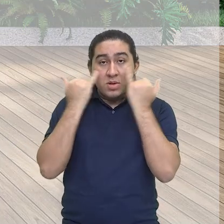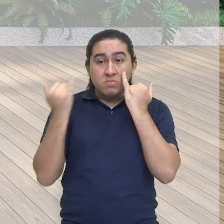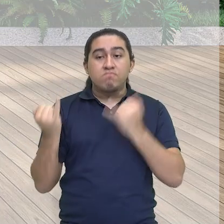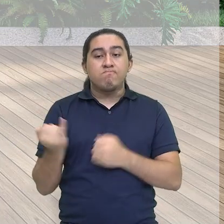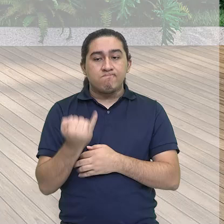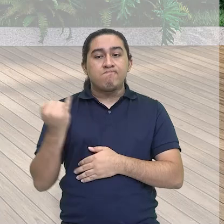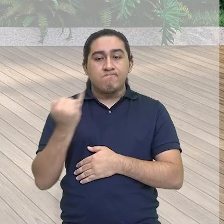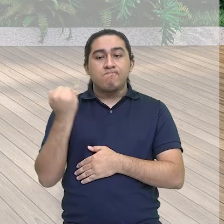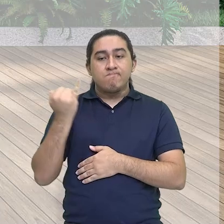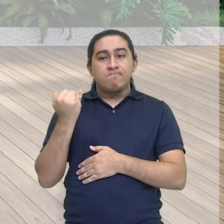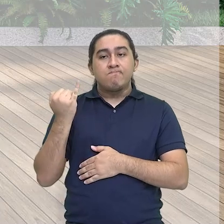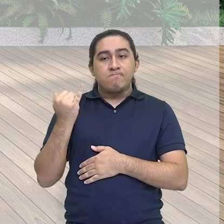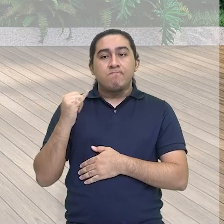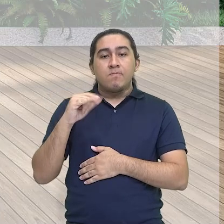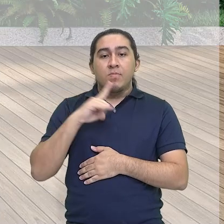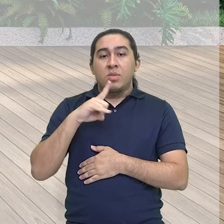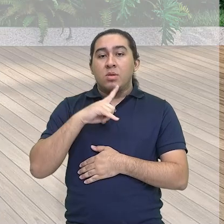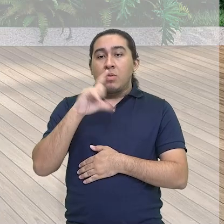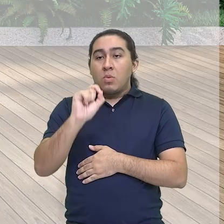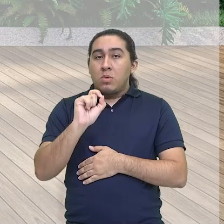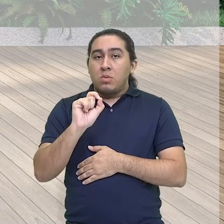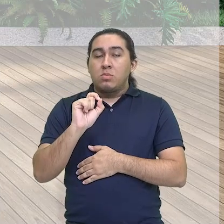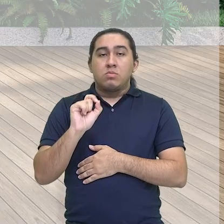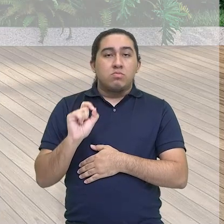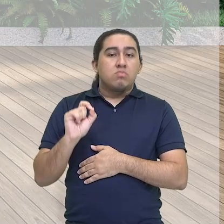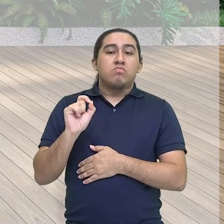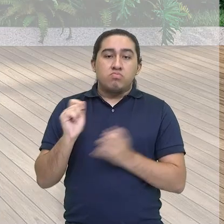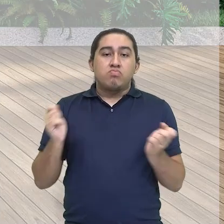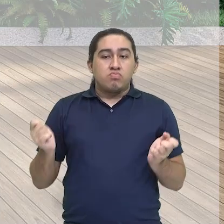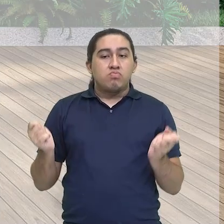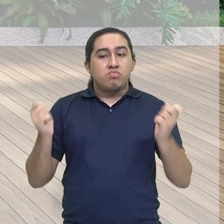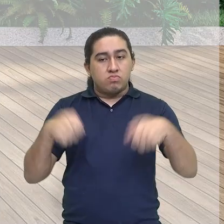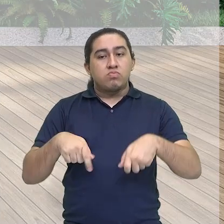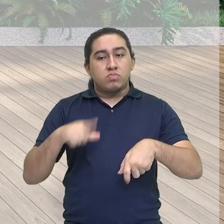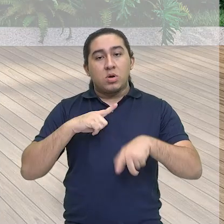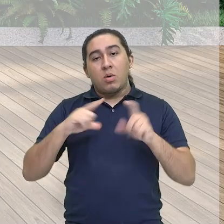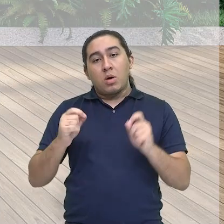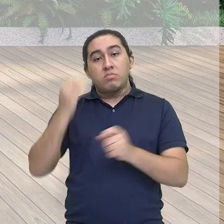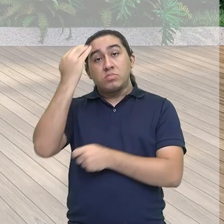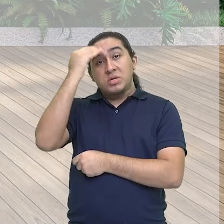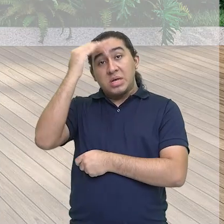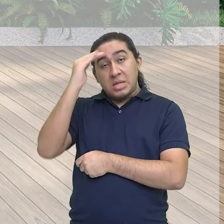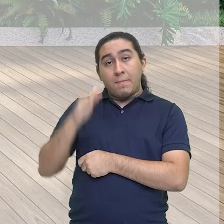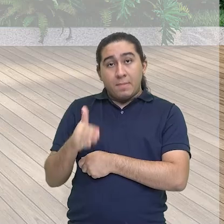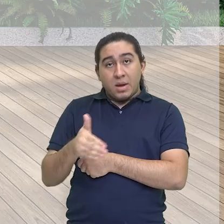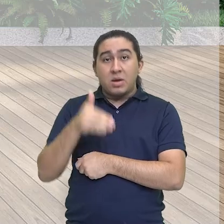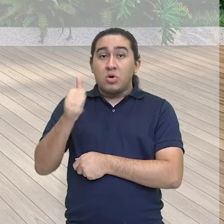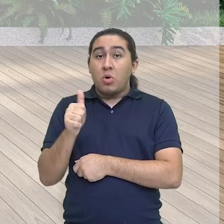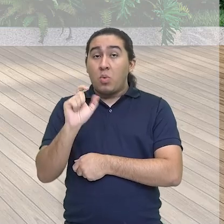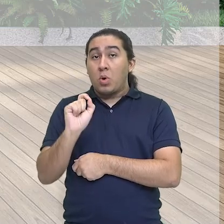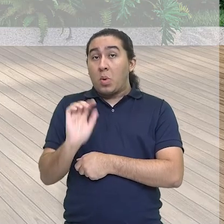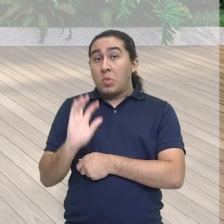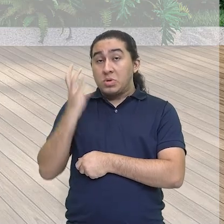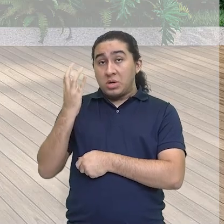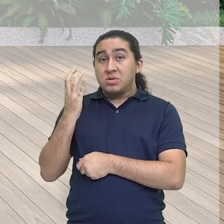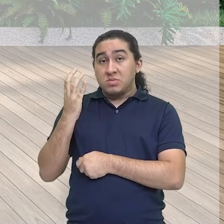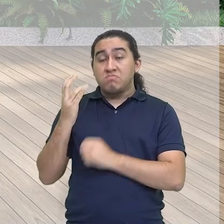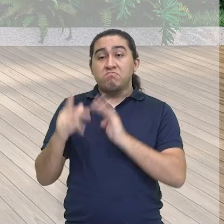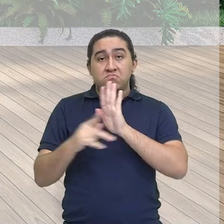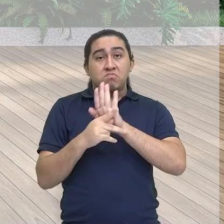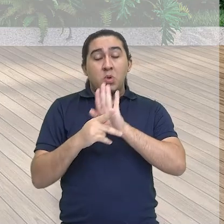relevantes que é capaz de eu compreender melhor a situação que eu